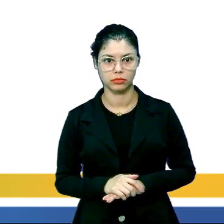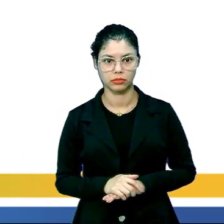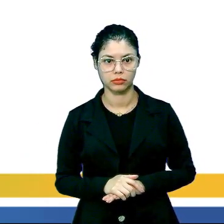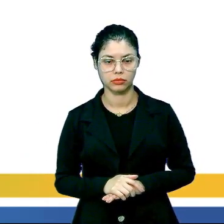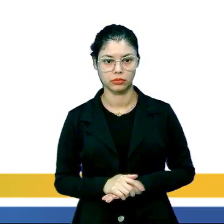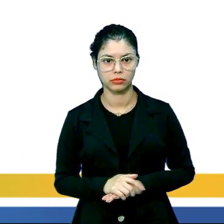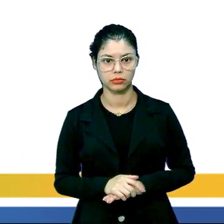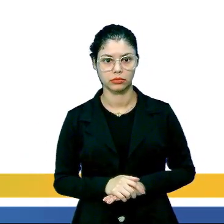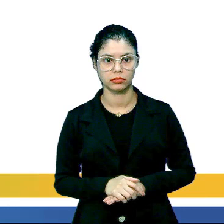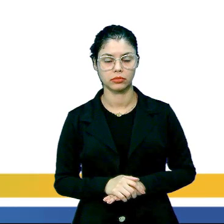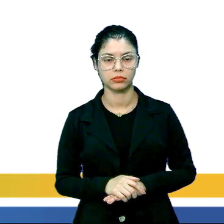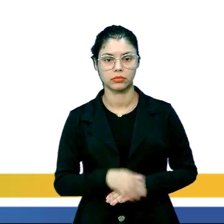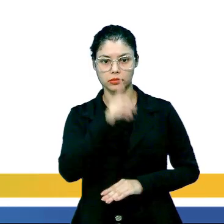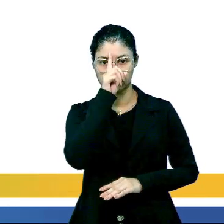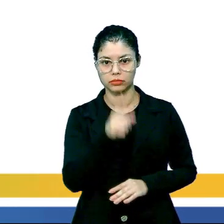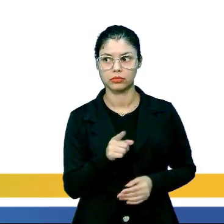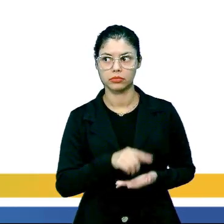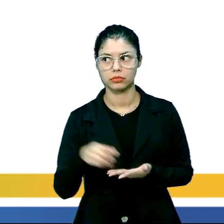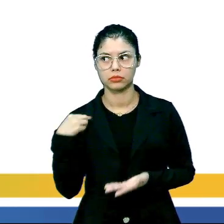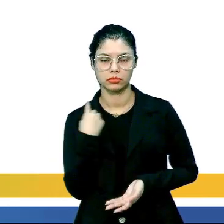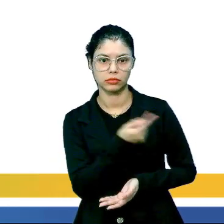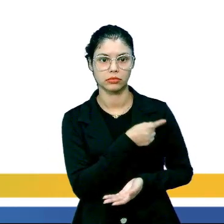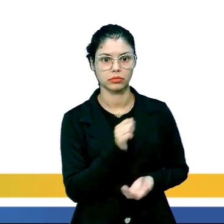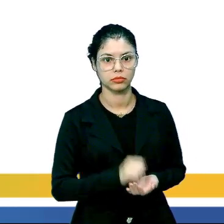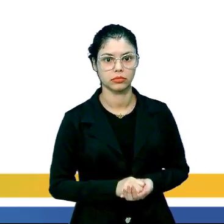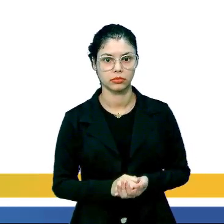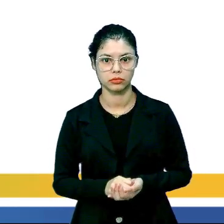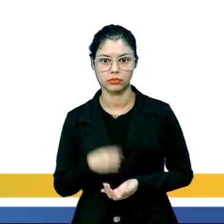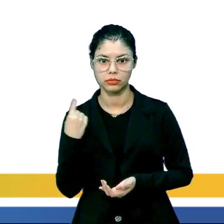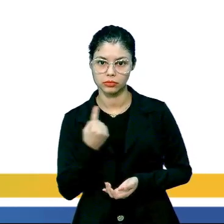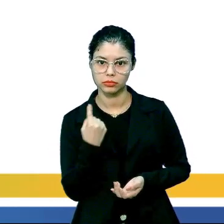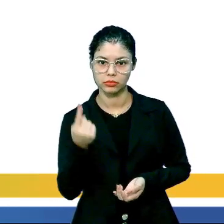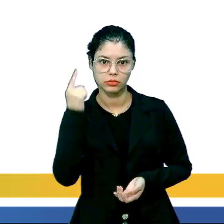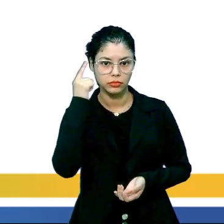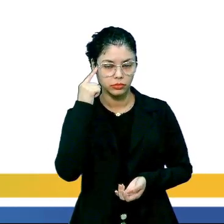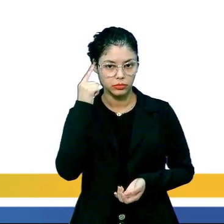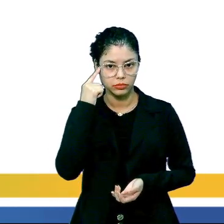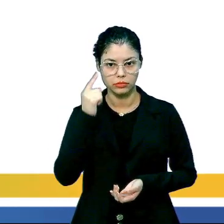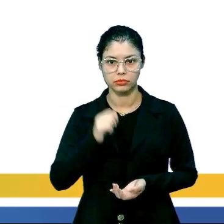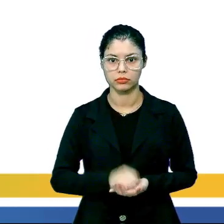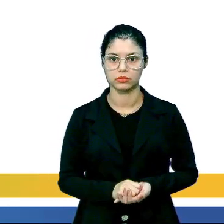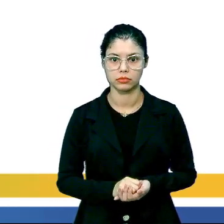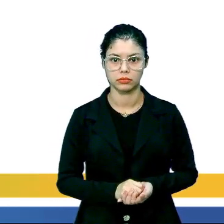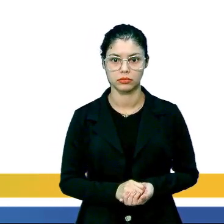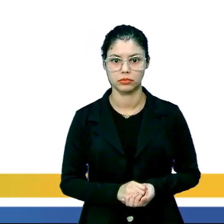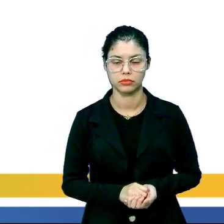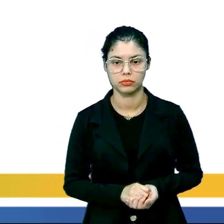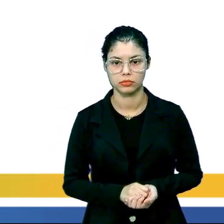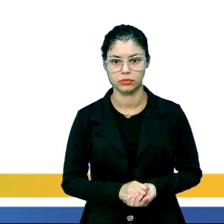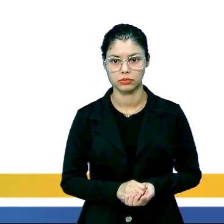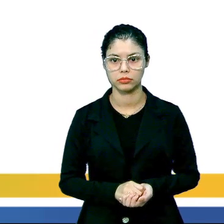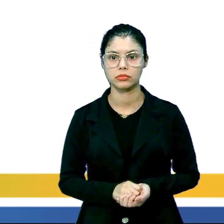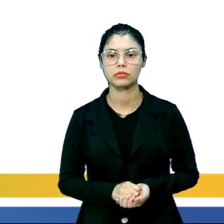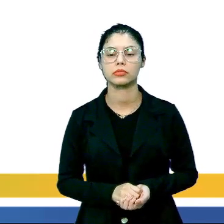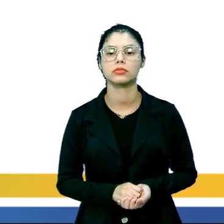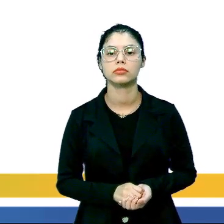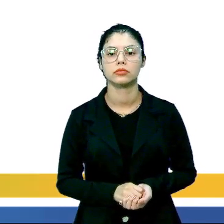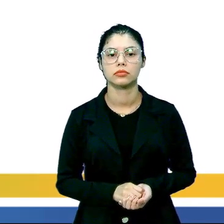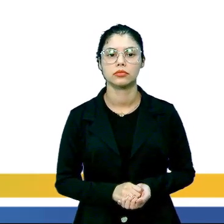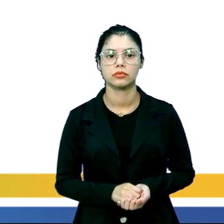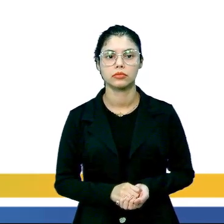C, Sherman denuncia que somos únicos, como pensamos